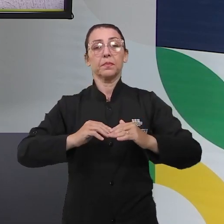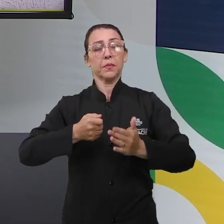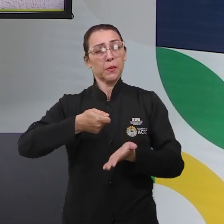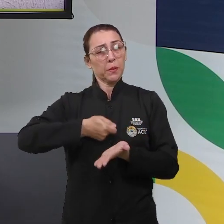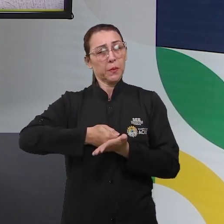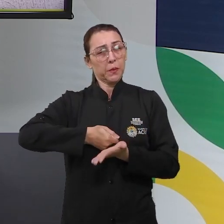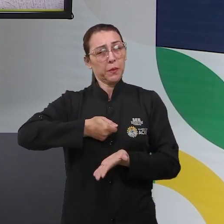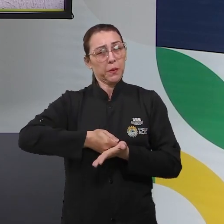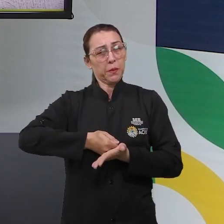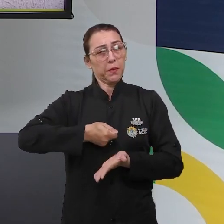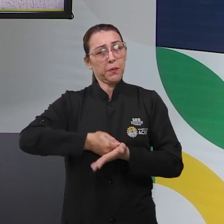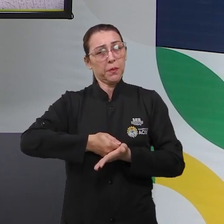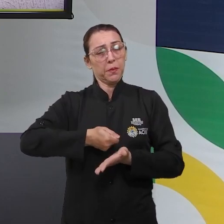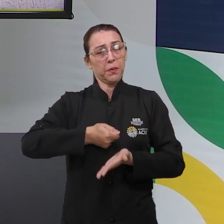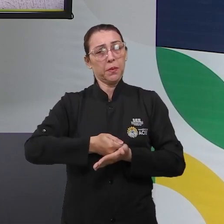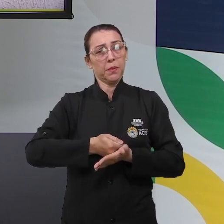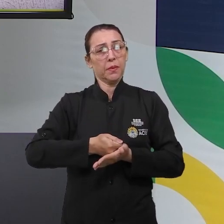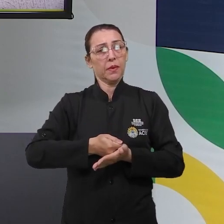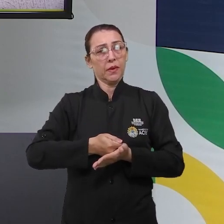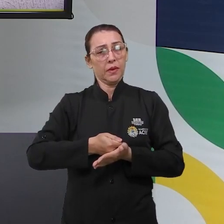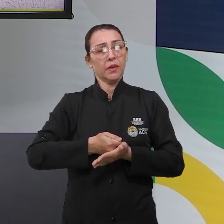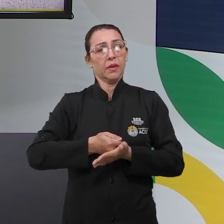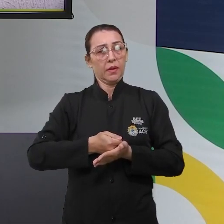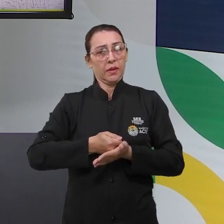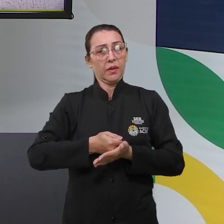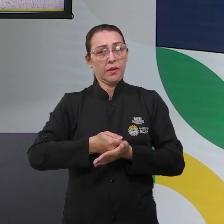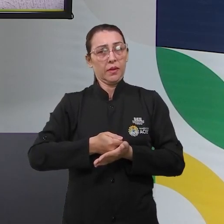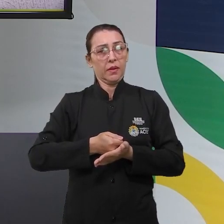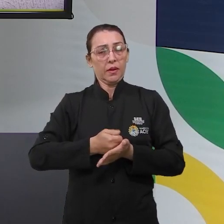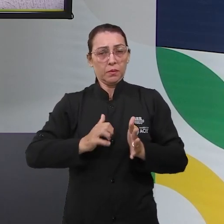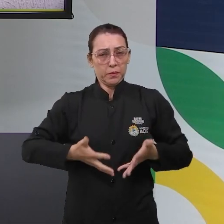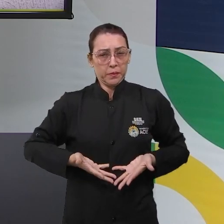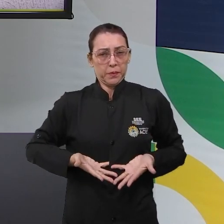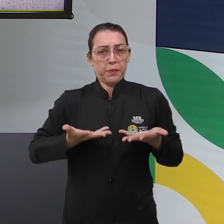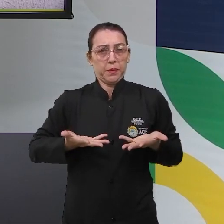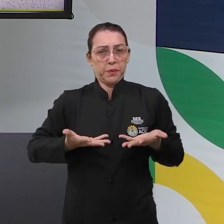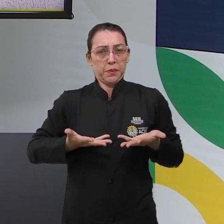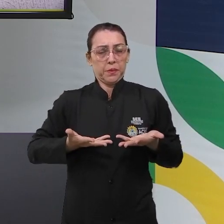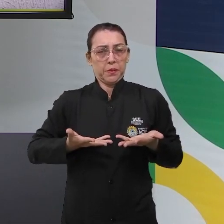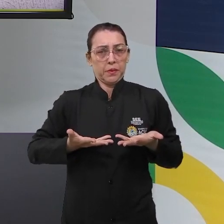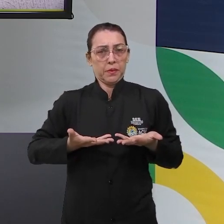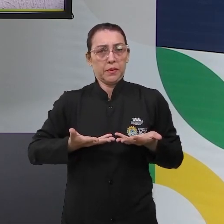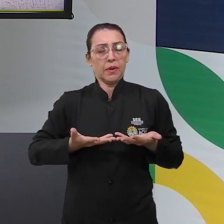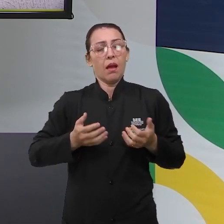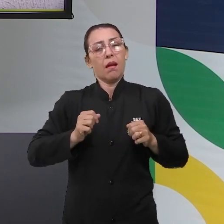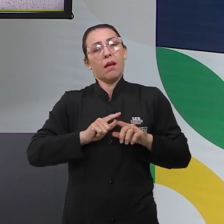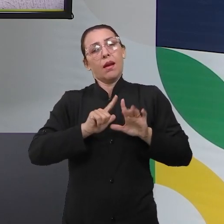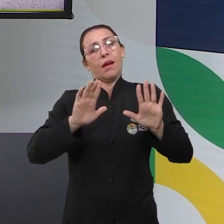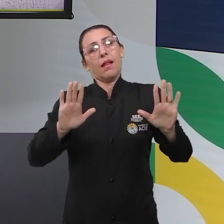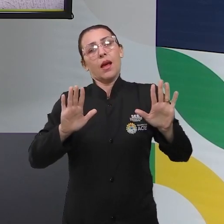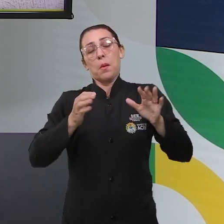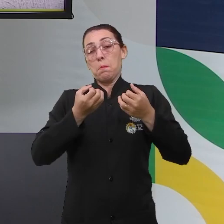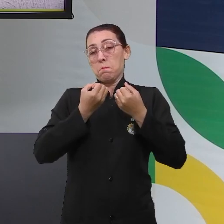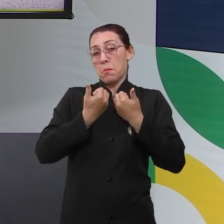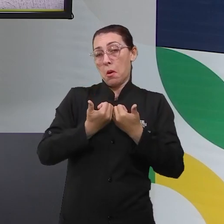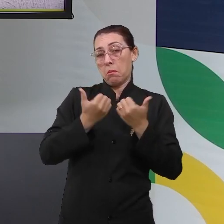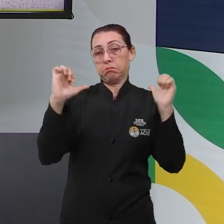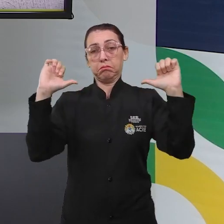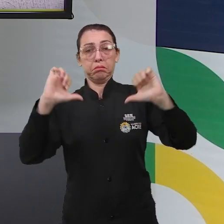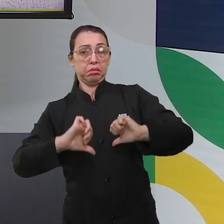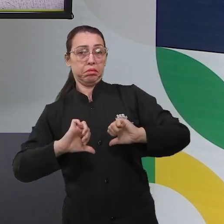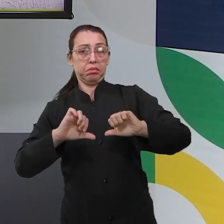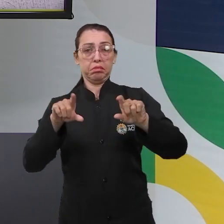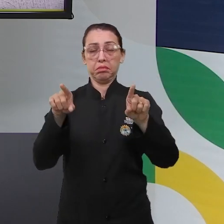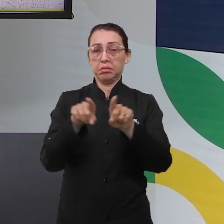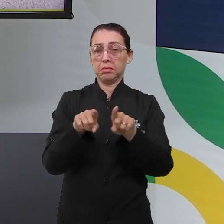pressão, galera, a pressão é aquilo que nos move, né? Ela tem, claro, seu aspecto positivo, seu aspecto negativo,